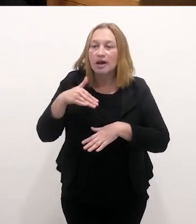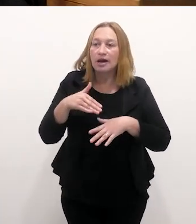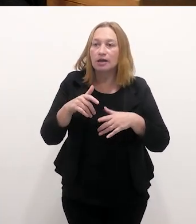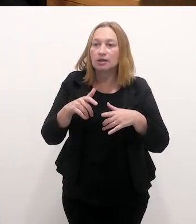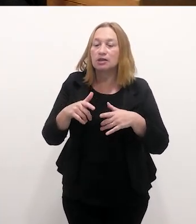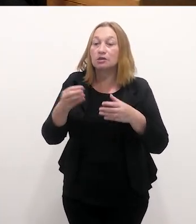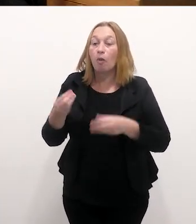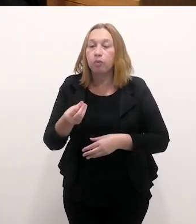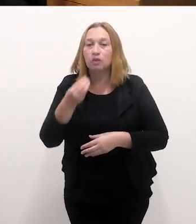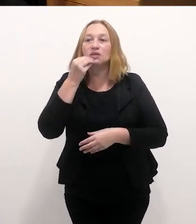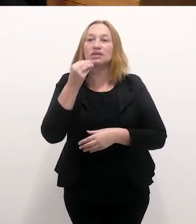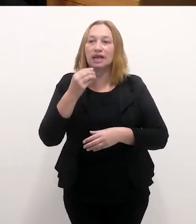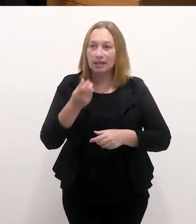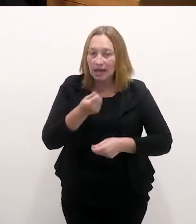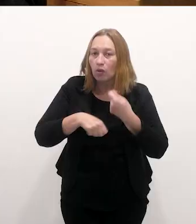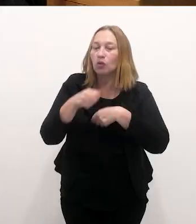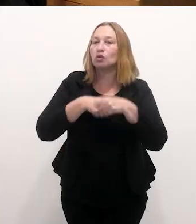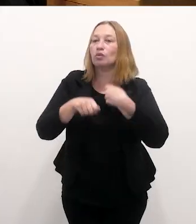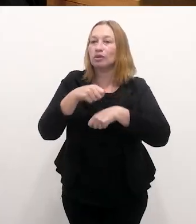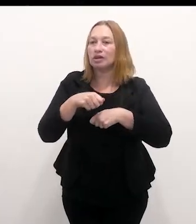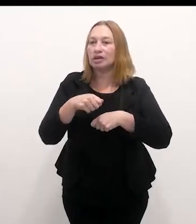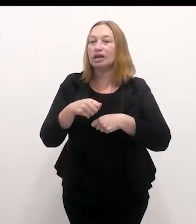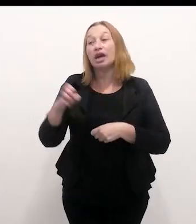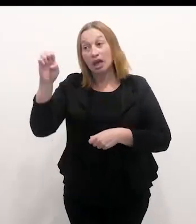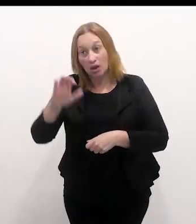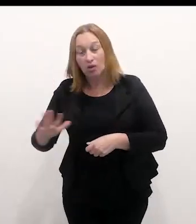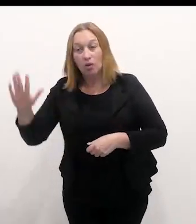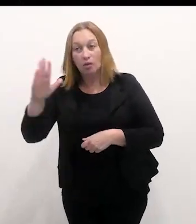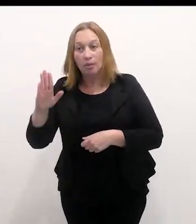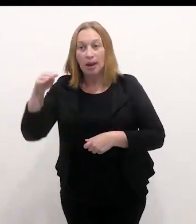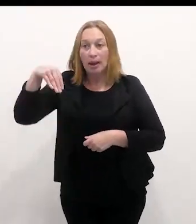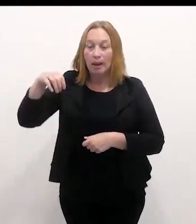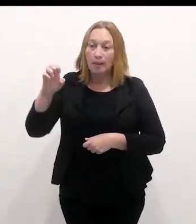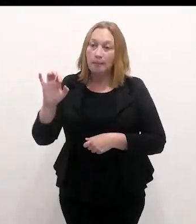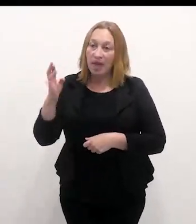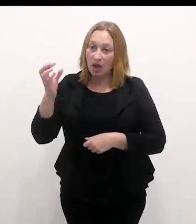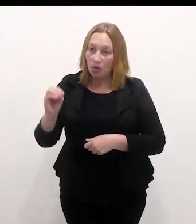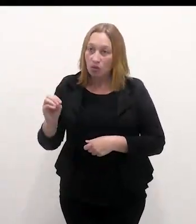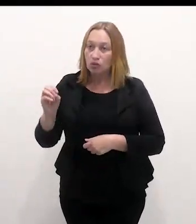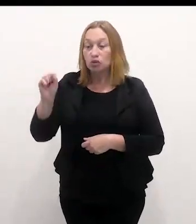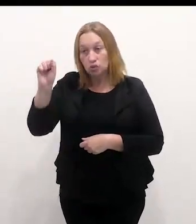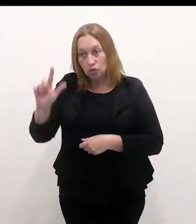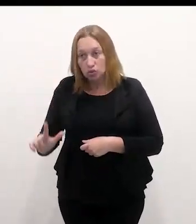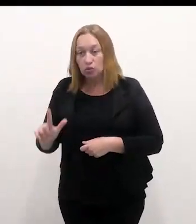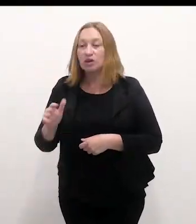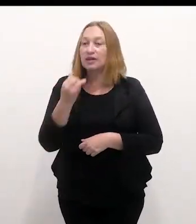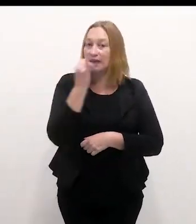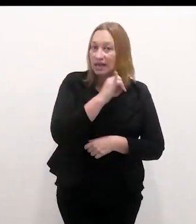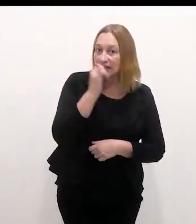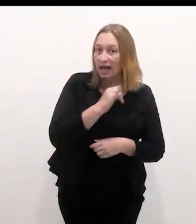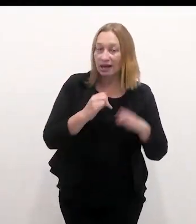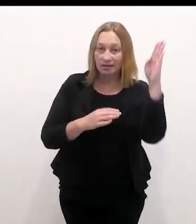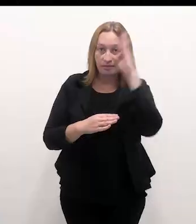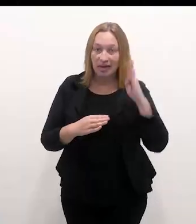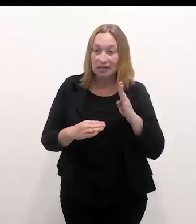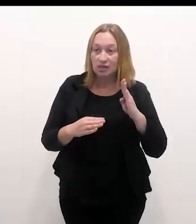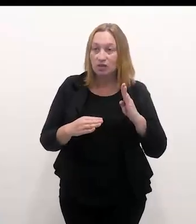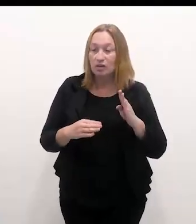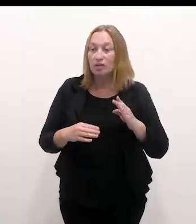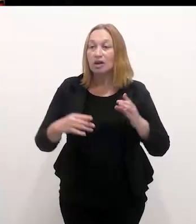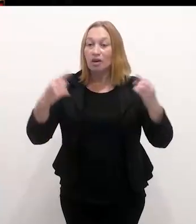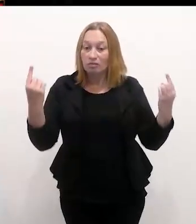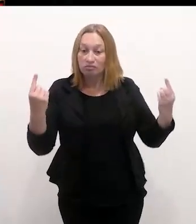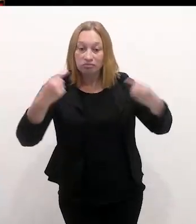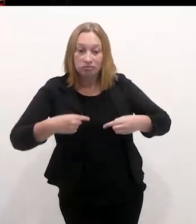mundo ainda mais grande de oportunidades econômicas entre a Europa, Mercosul e Itália e Brasil.